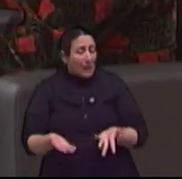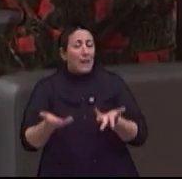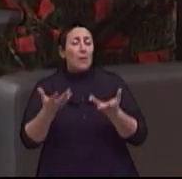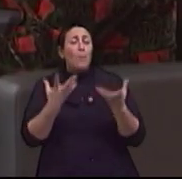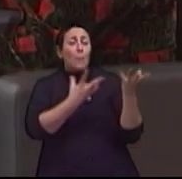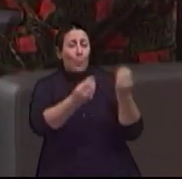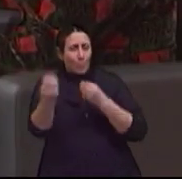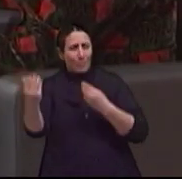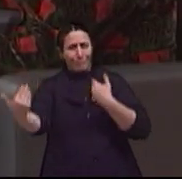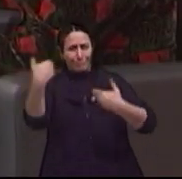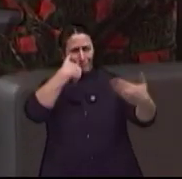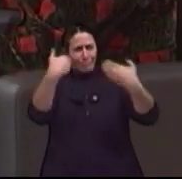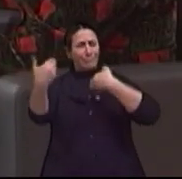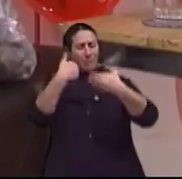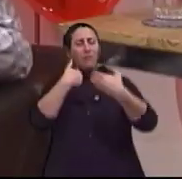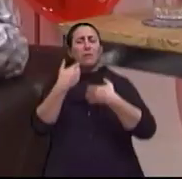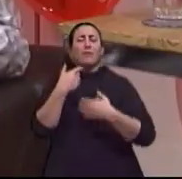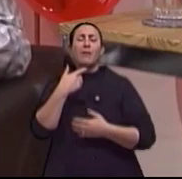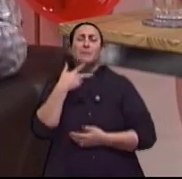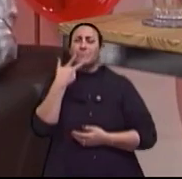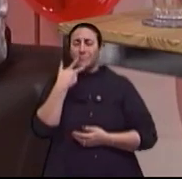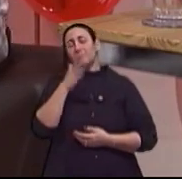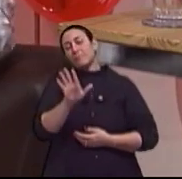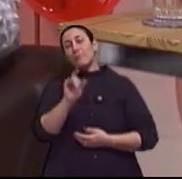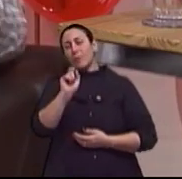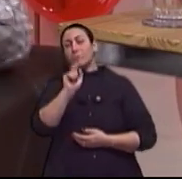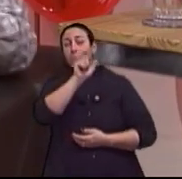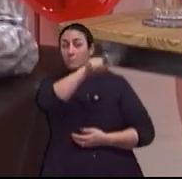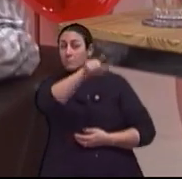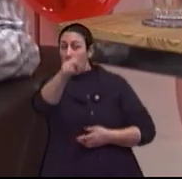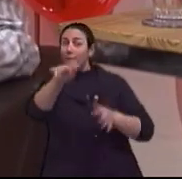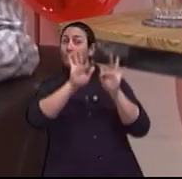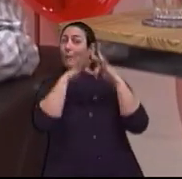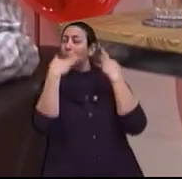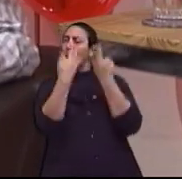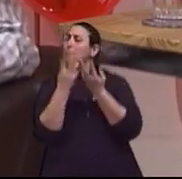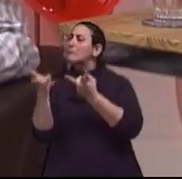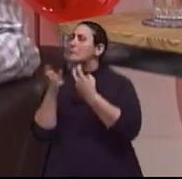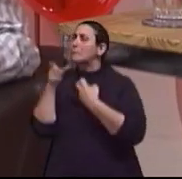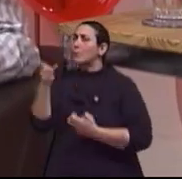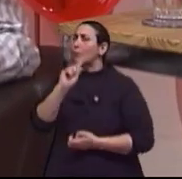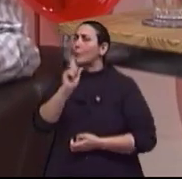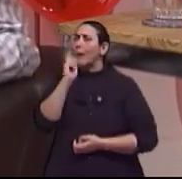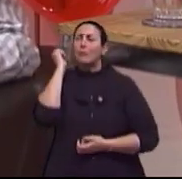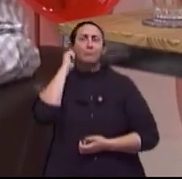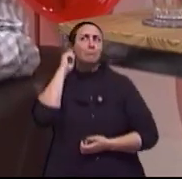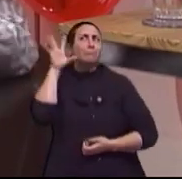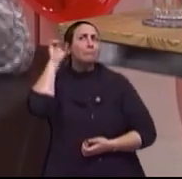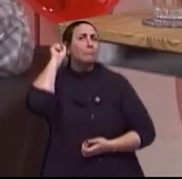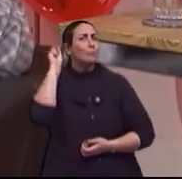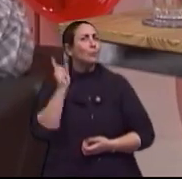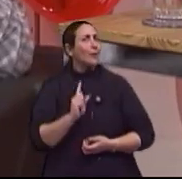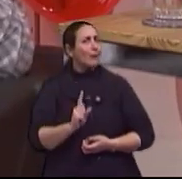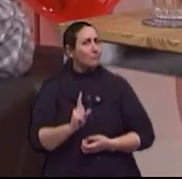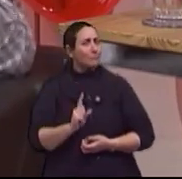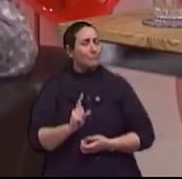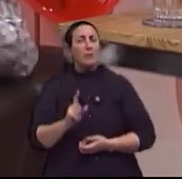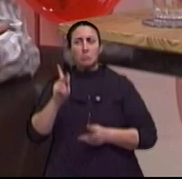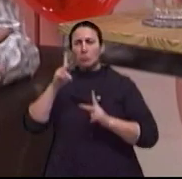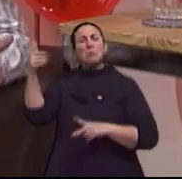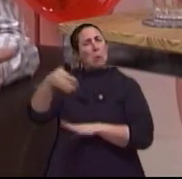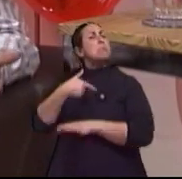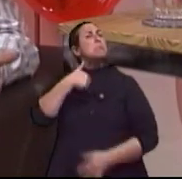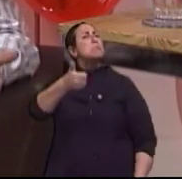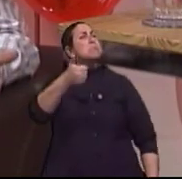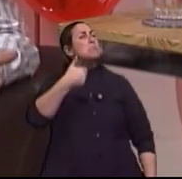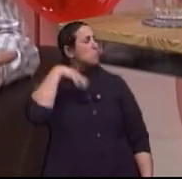consultório é essa questão assim geralmente são os familiares que notam que a pessoa não tá escutando a pessoa chega dizendo